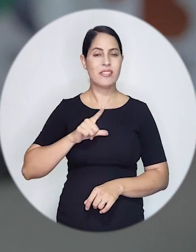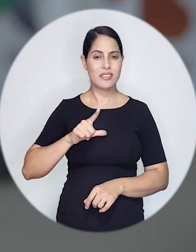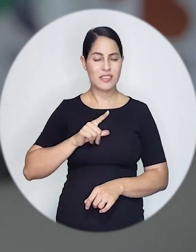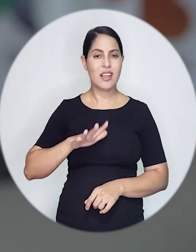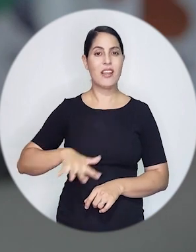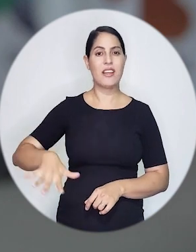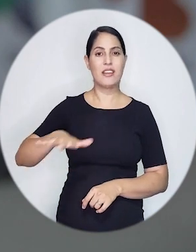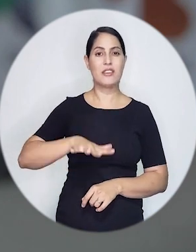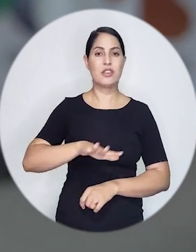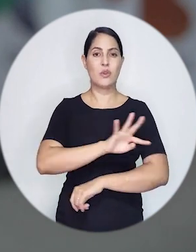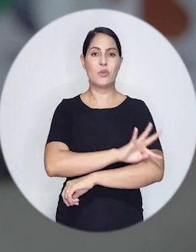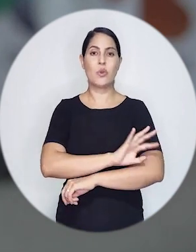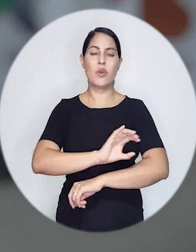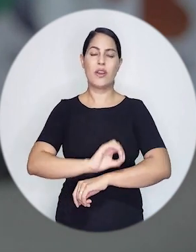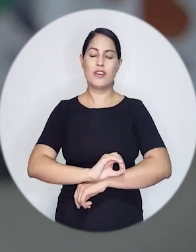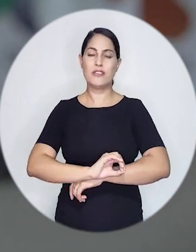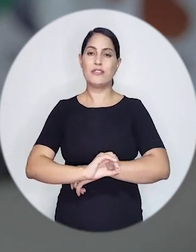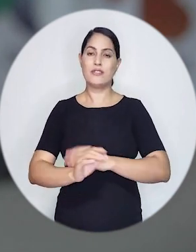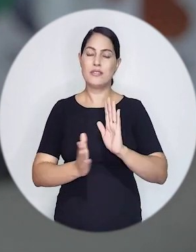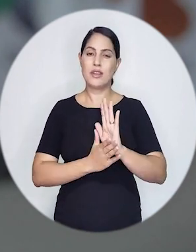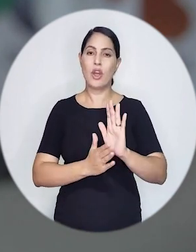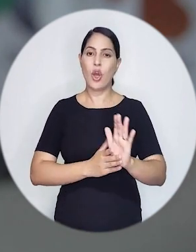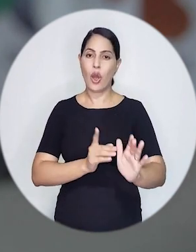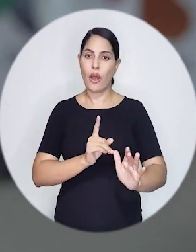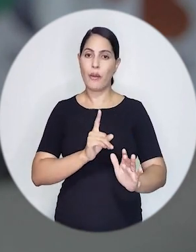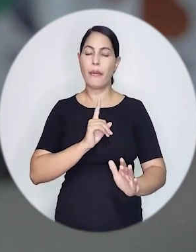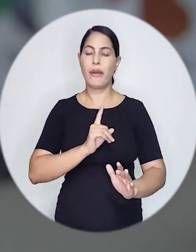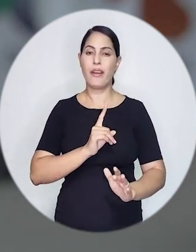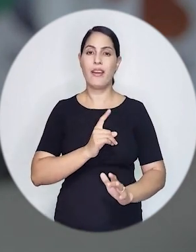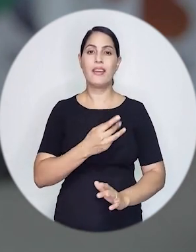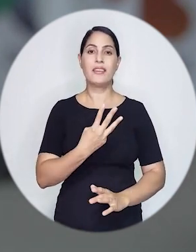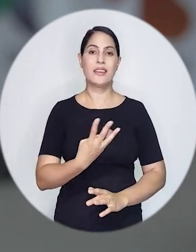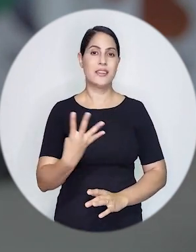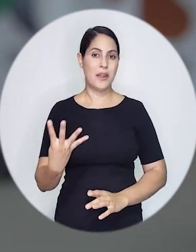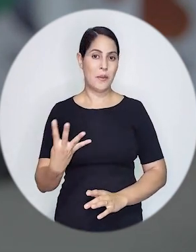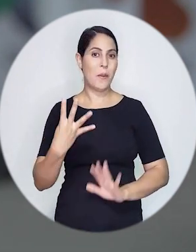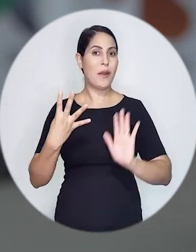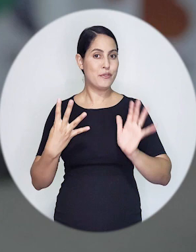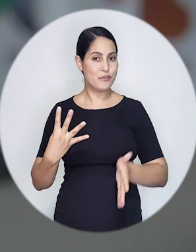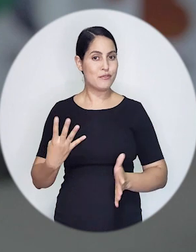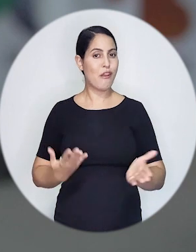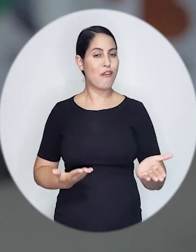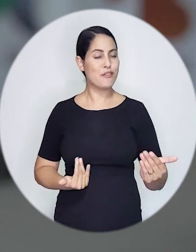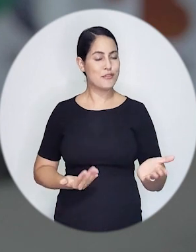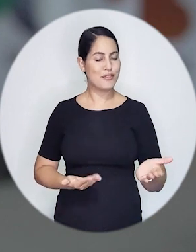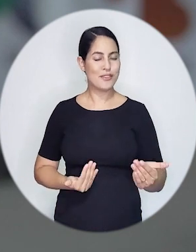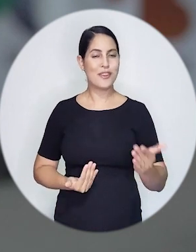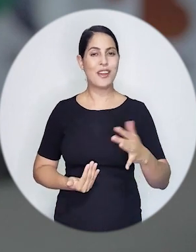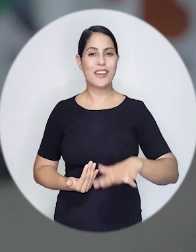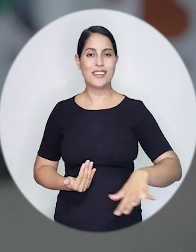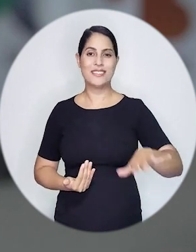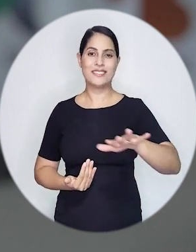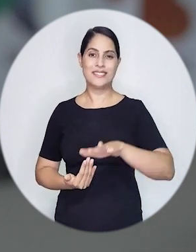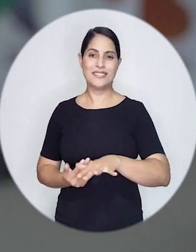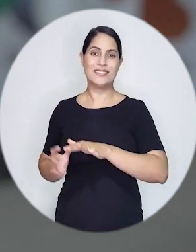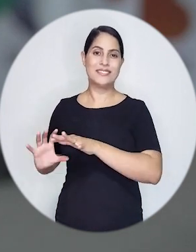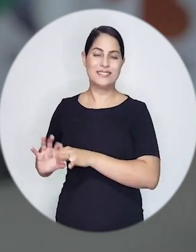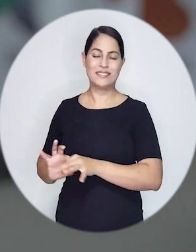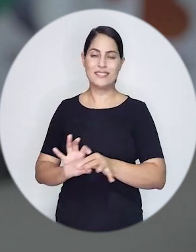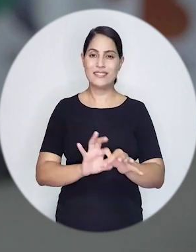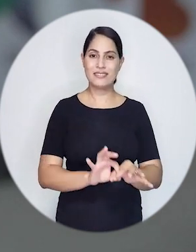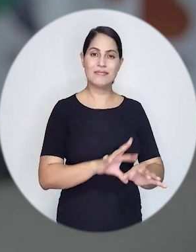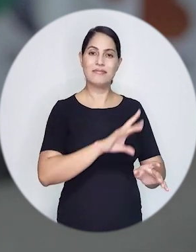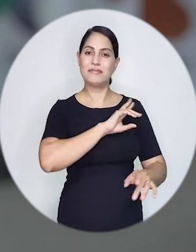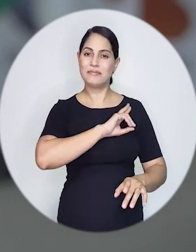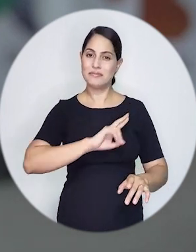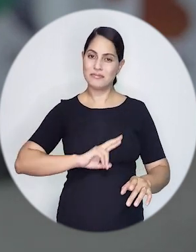Fundada em 1989, a seccional da Ordem em Tocantins também celebra mais um ano de existência. Com 34 anos,